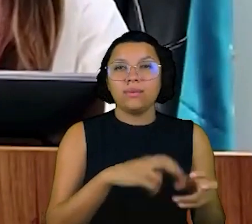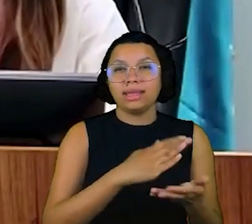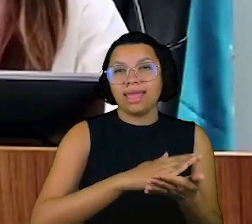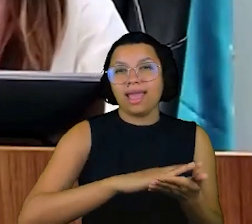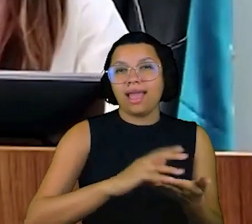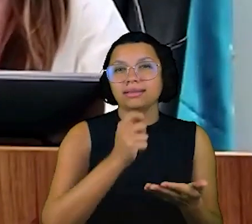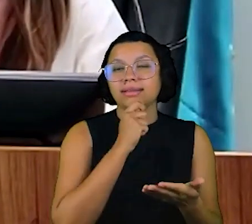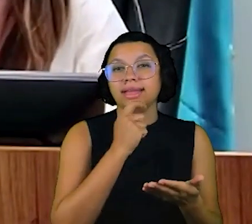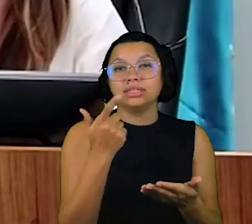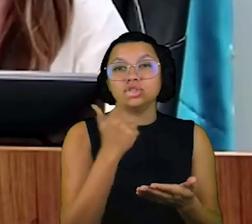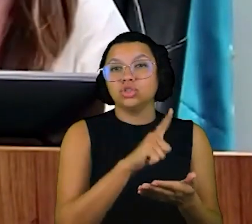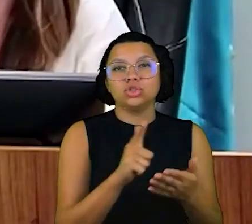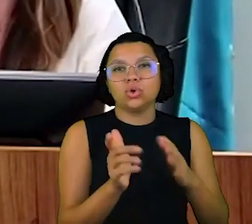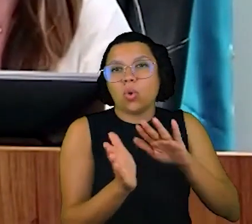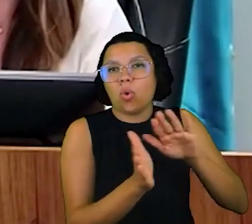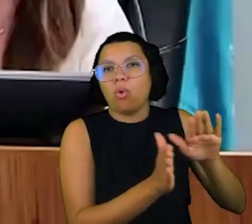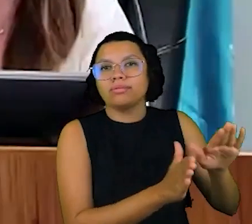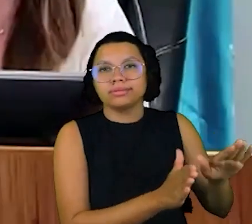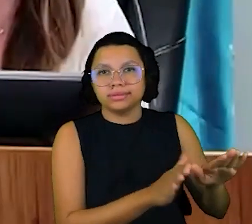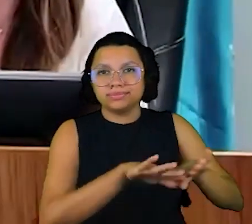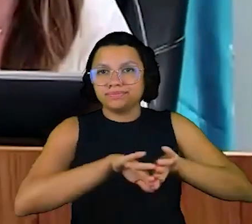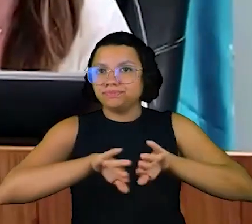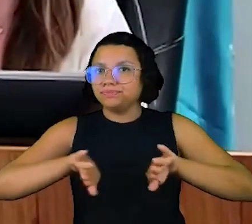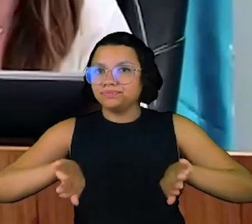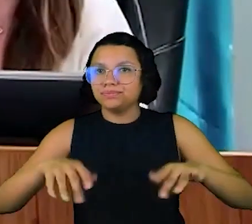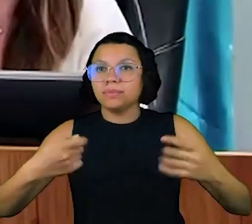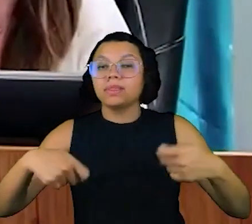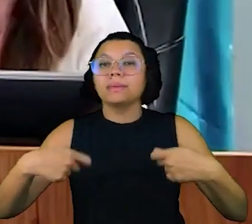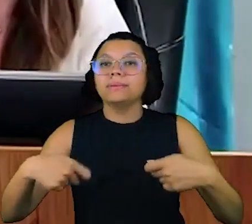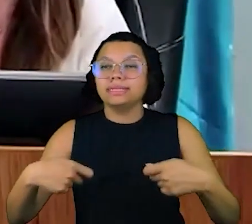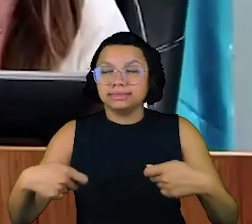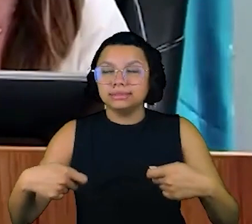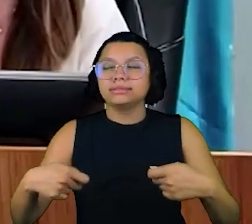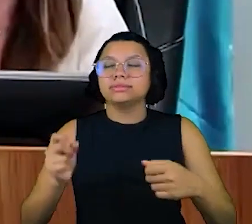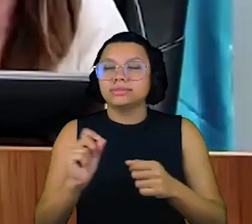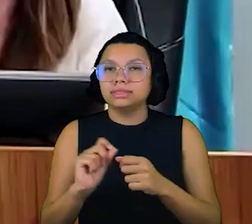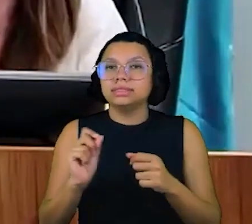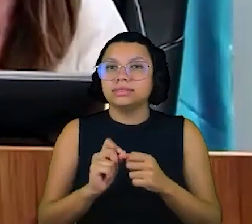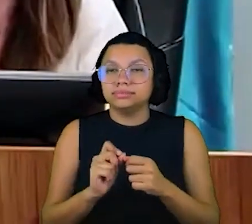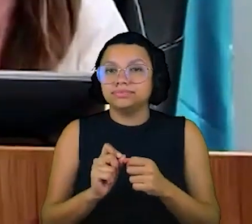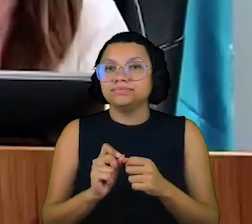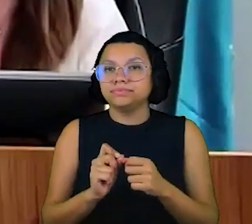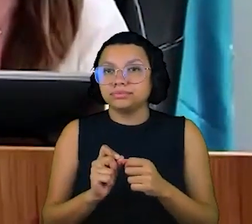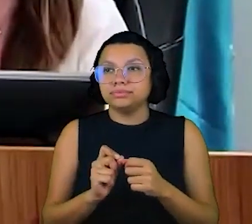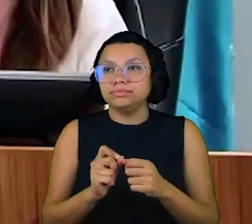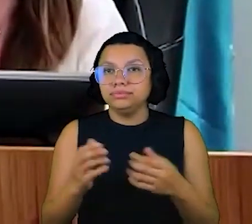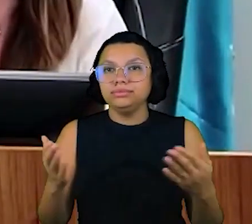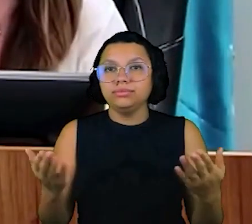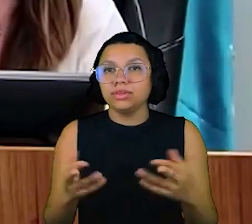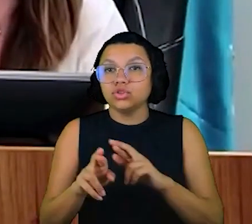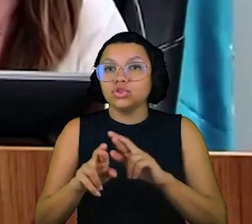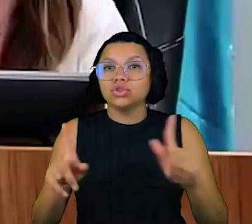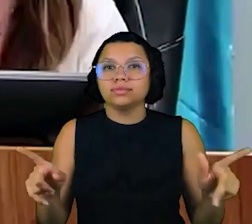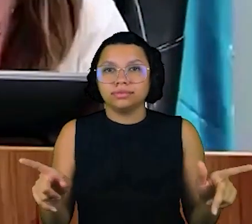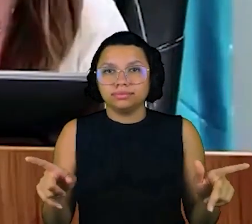fazendário remanescente de outro lado. É preciso fazer essa